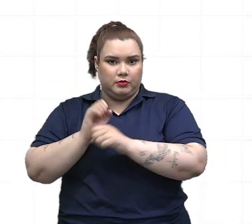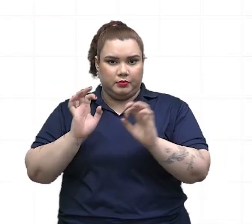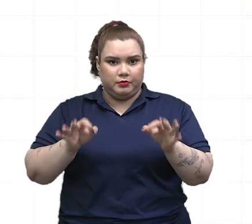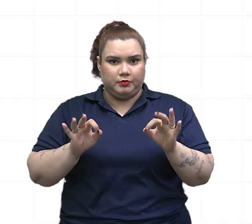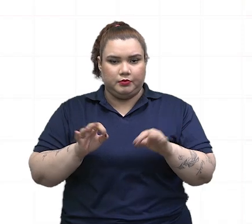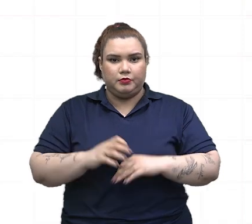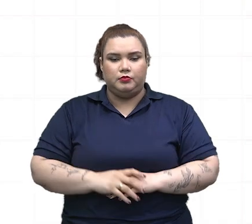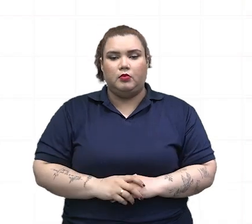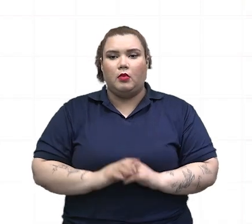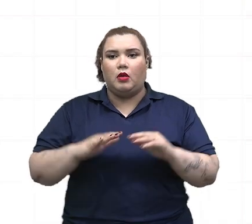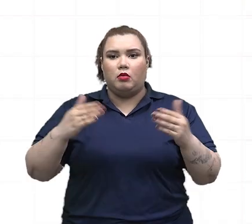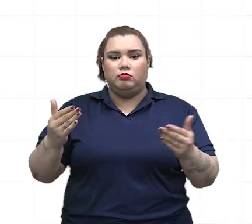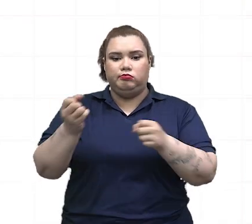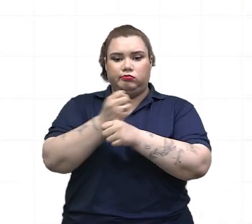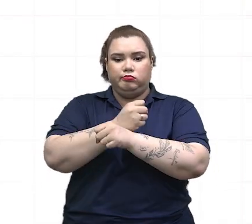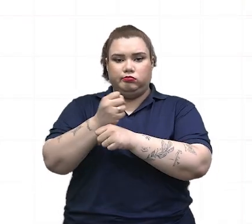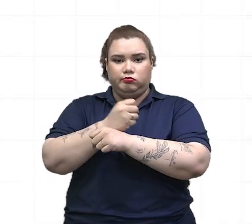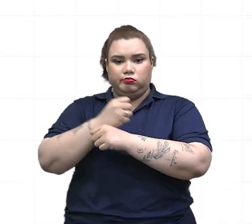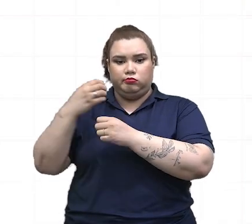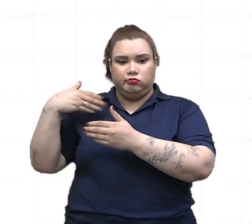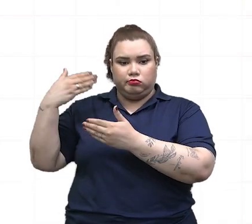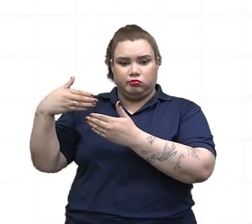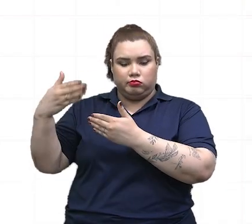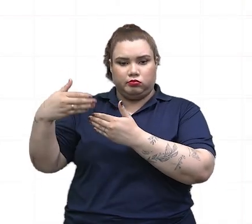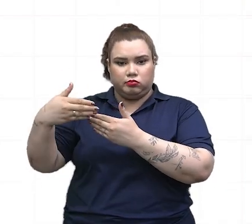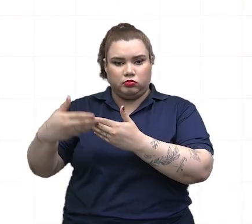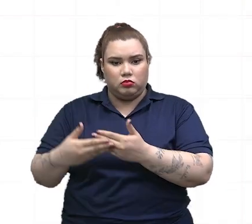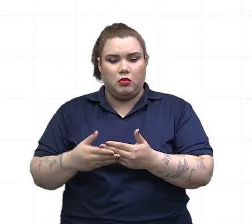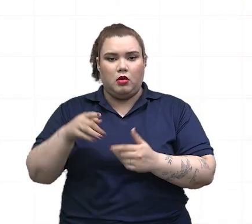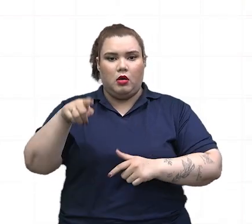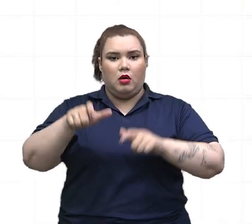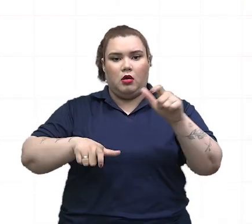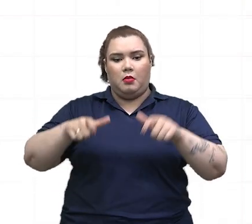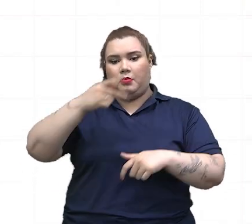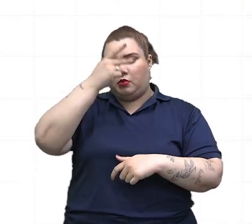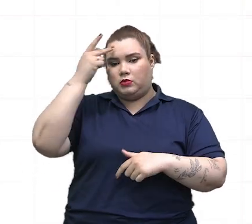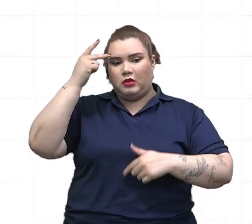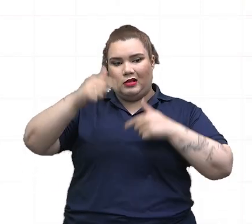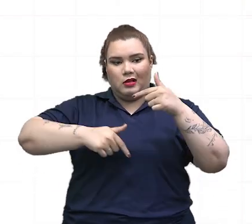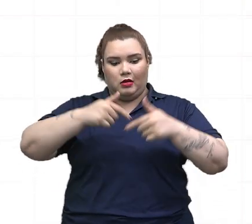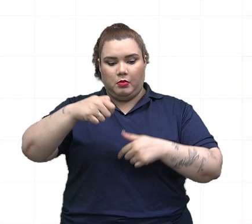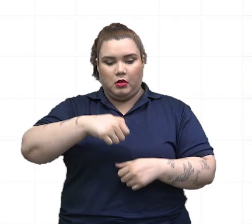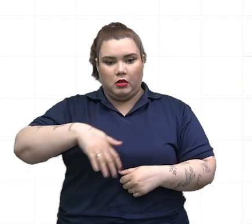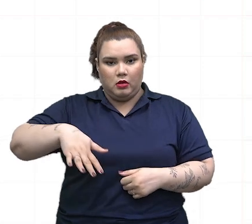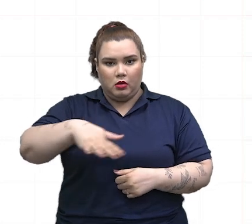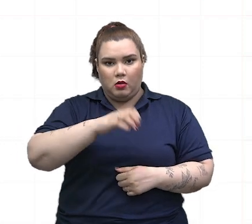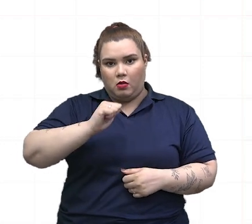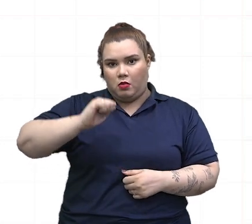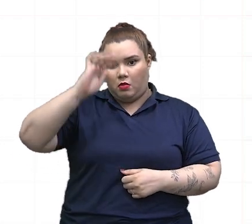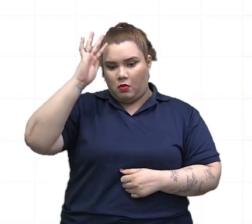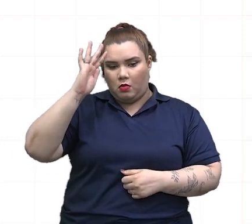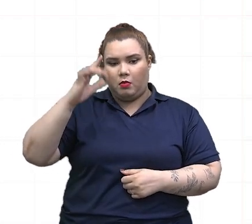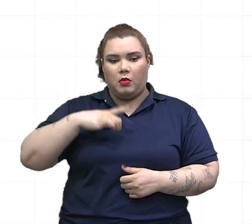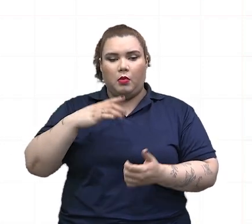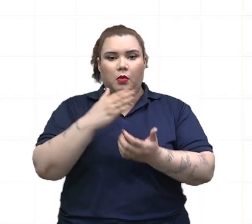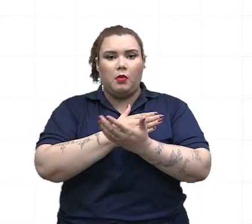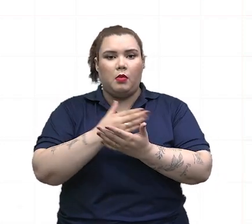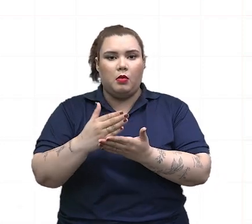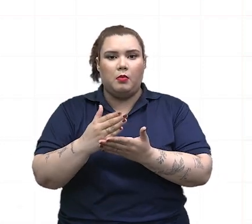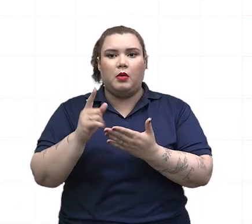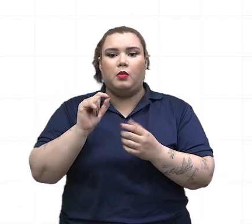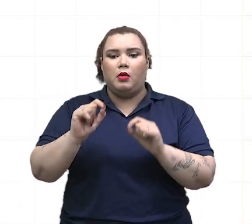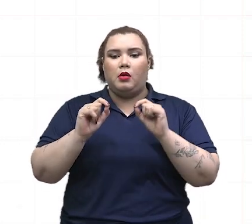olha só, com o passar do tempo, os grandes latifundiários romanos que utilizavam o trabalho escravo passaram a